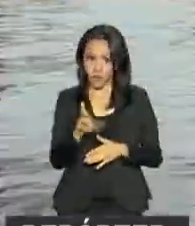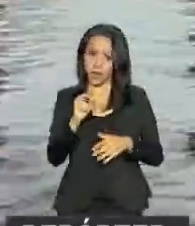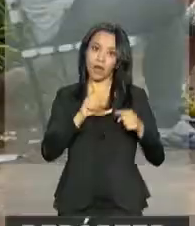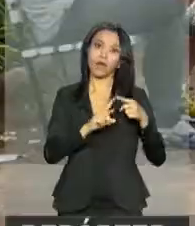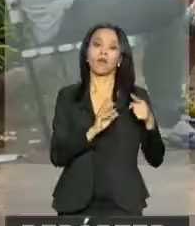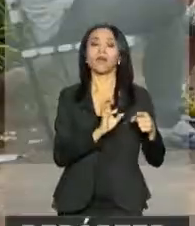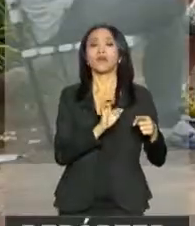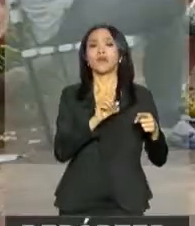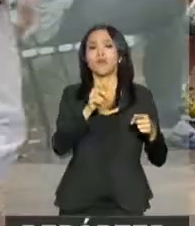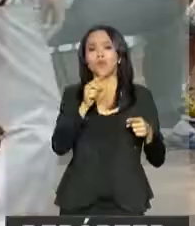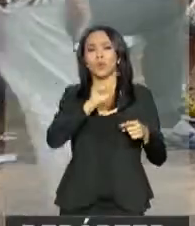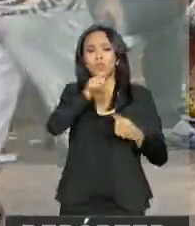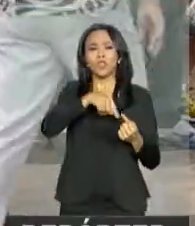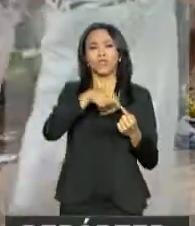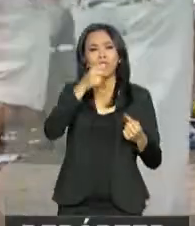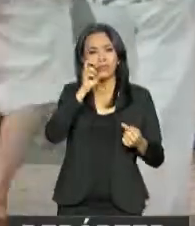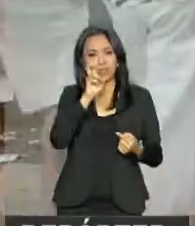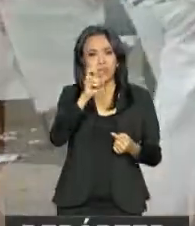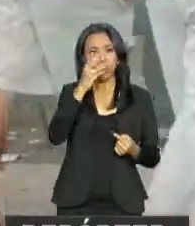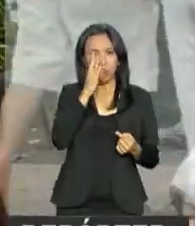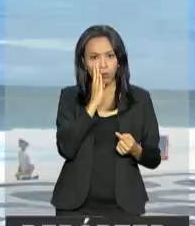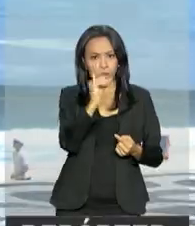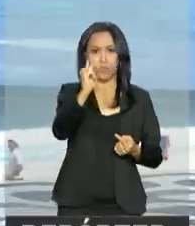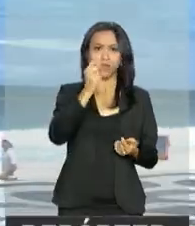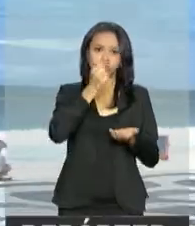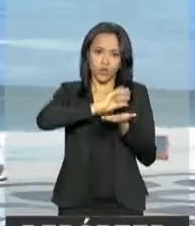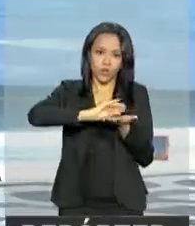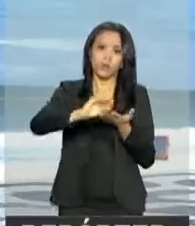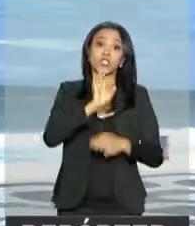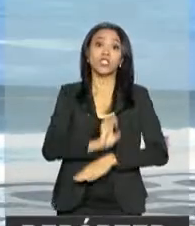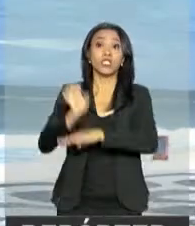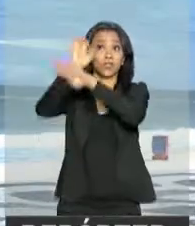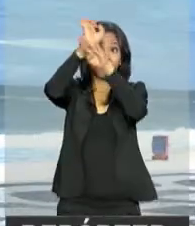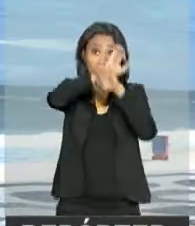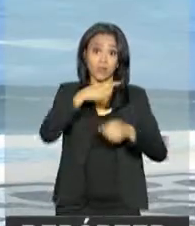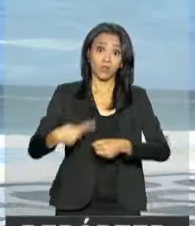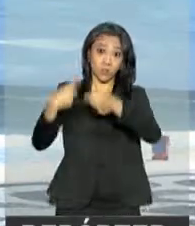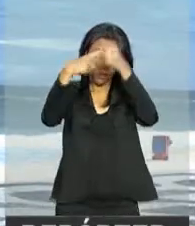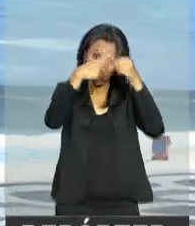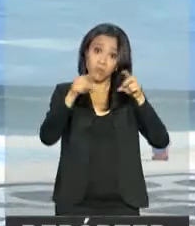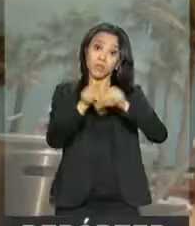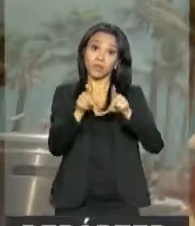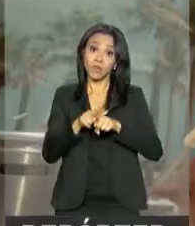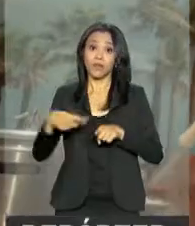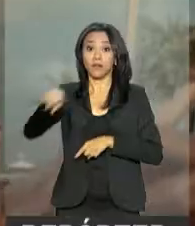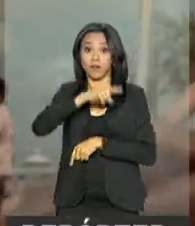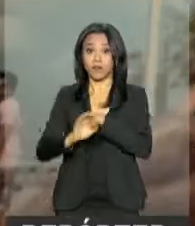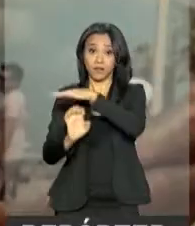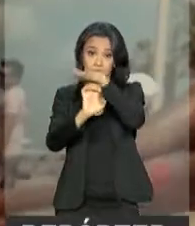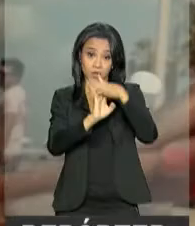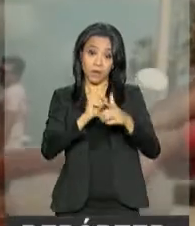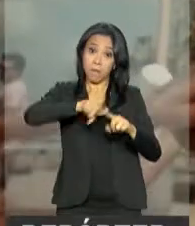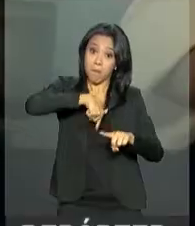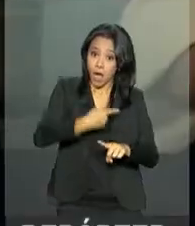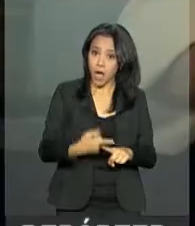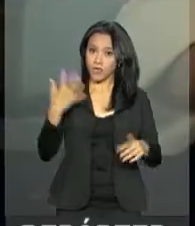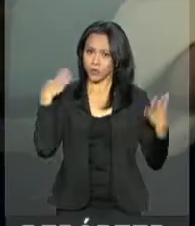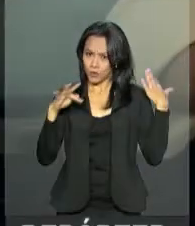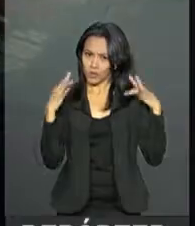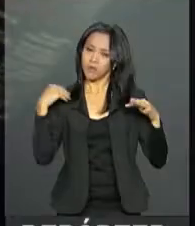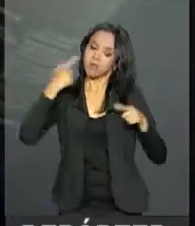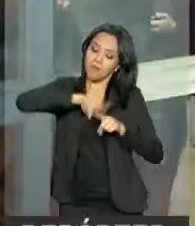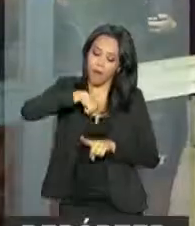investidos 5 bilhões de reais nos estados, municípios e na iniciativa privada. E mais turismo significa